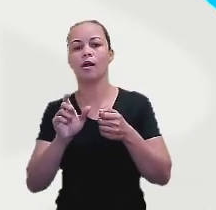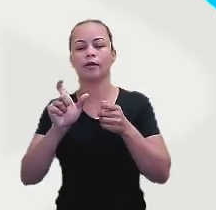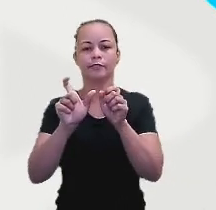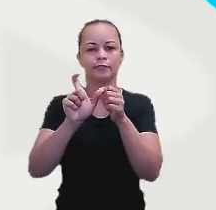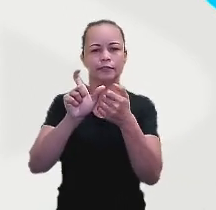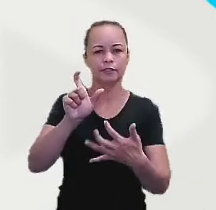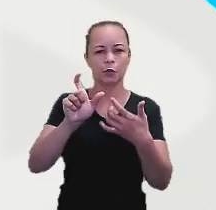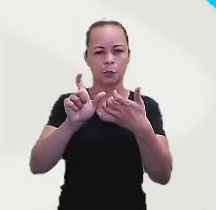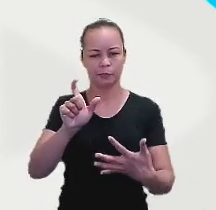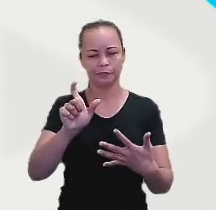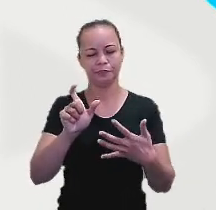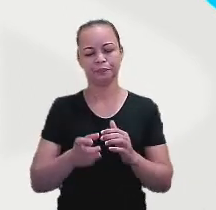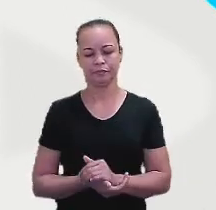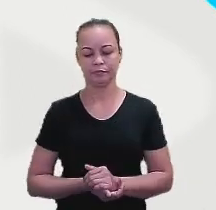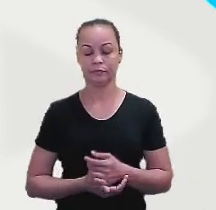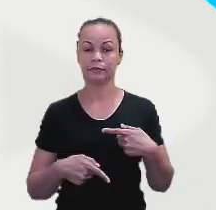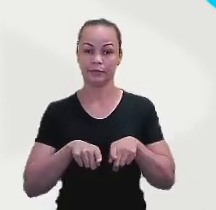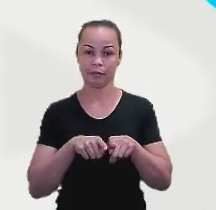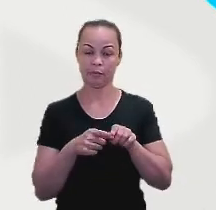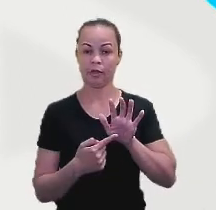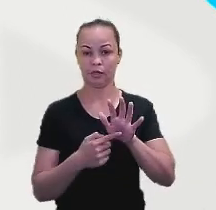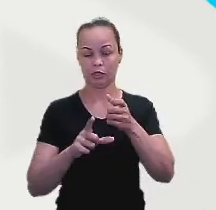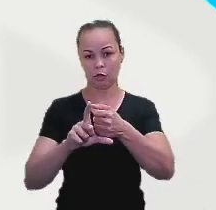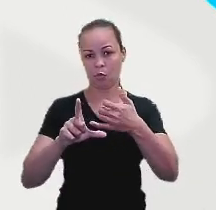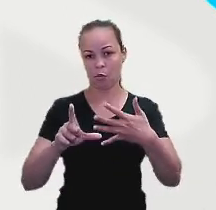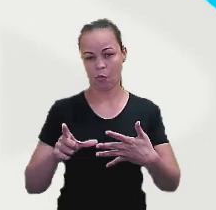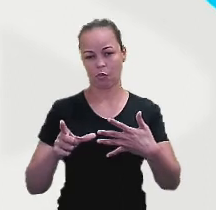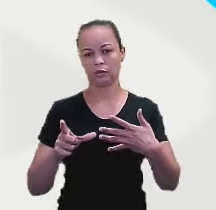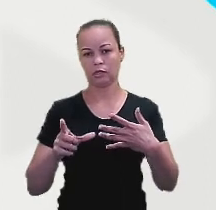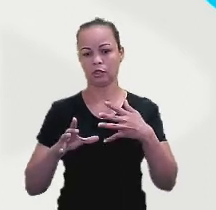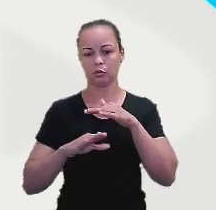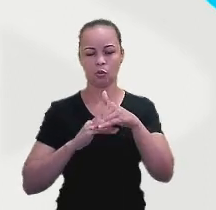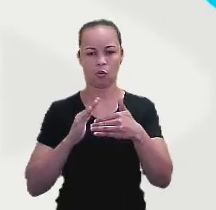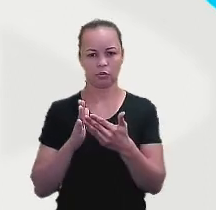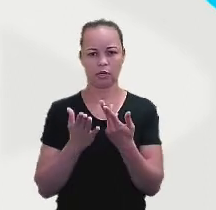gente encontra, além de todas essas características, também